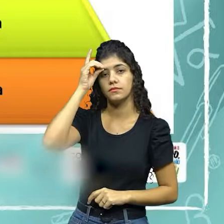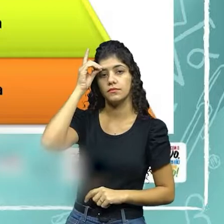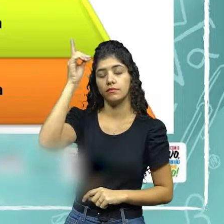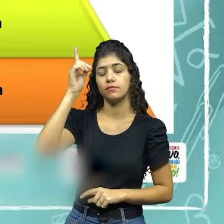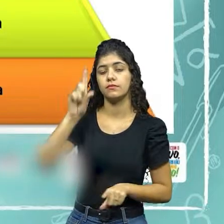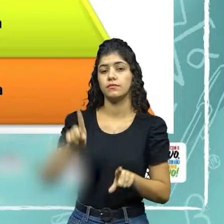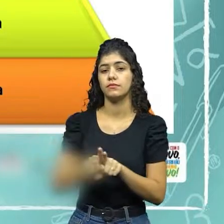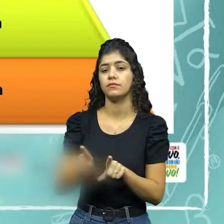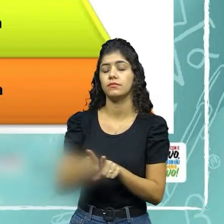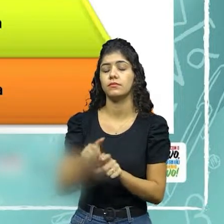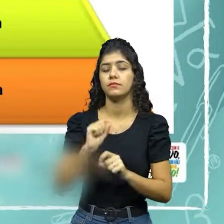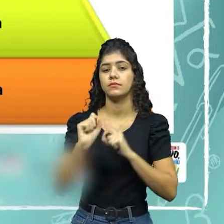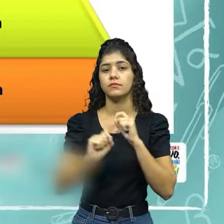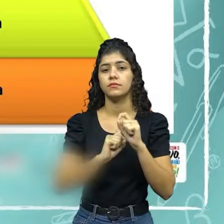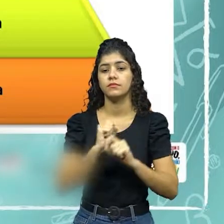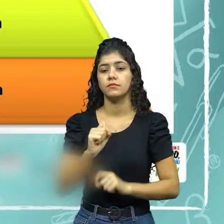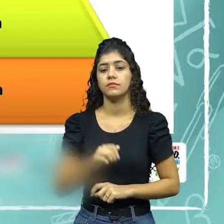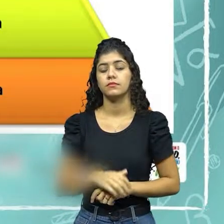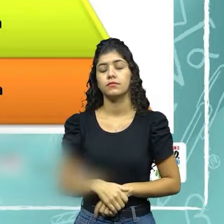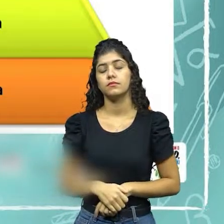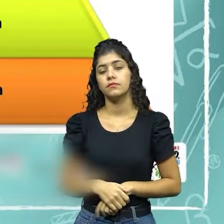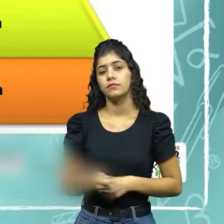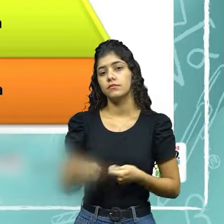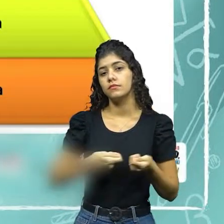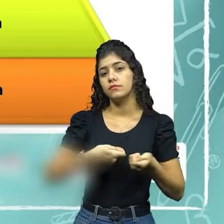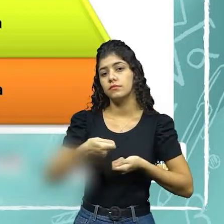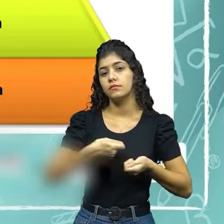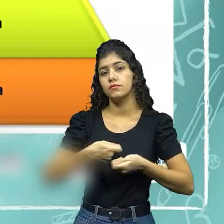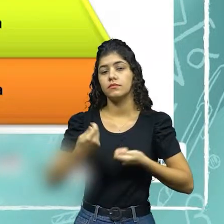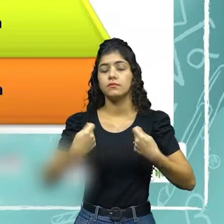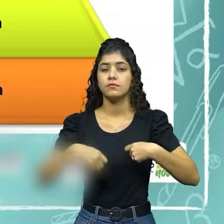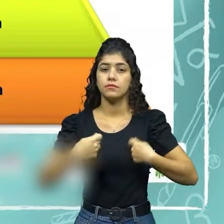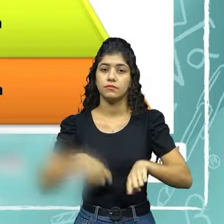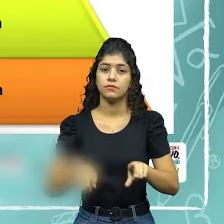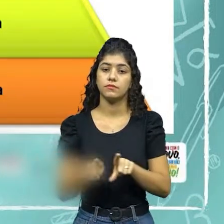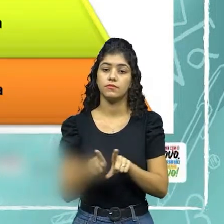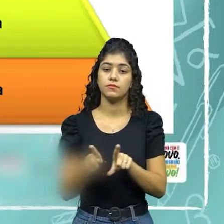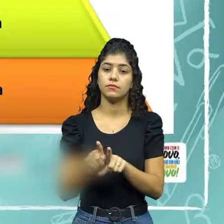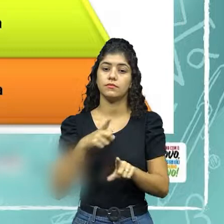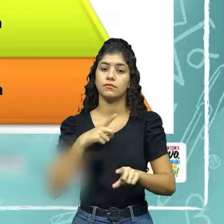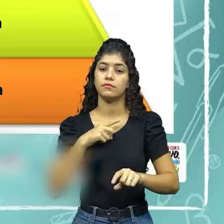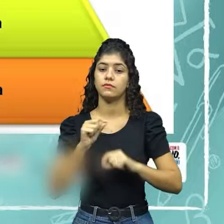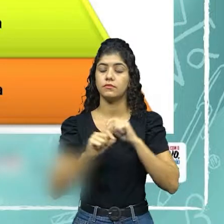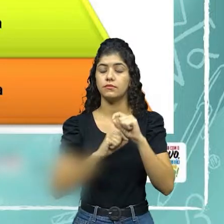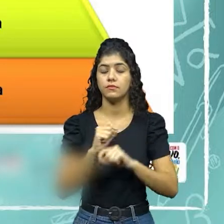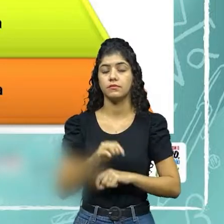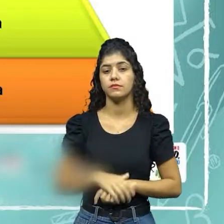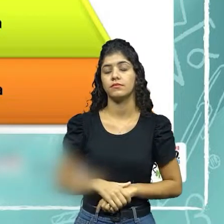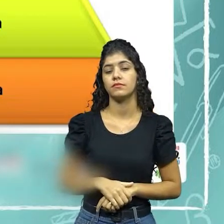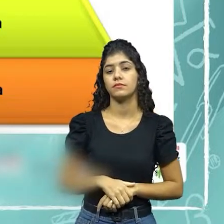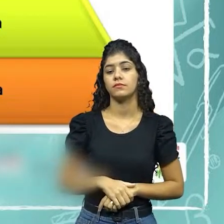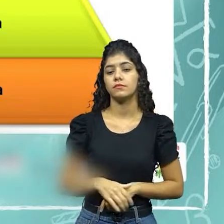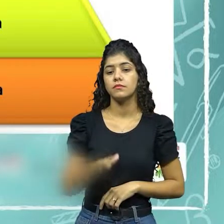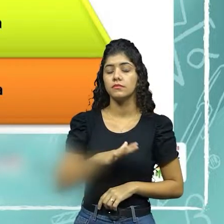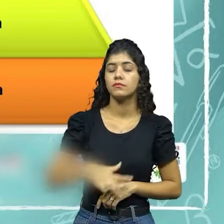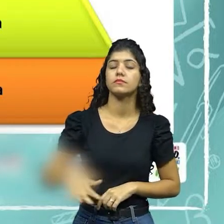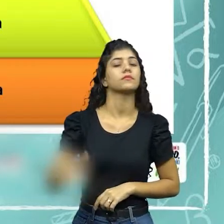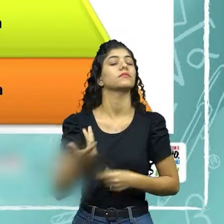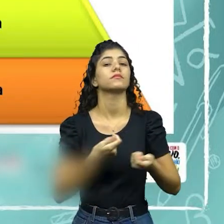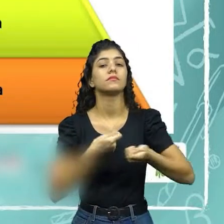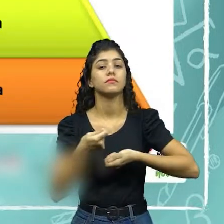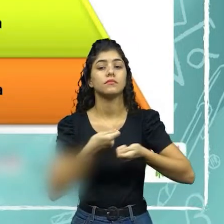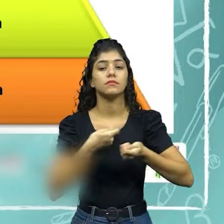fatores que regem as necessidades e gera toda essa teoria econômica. Por exemplo,